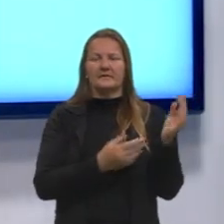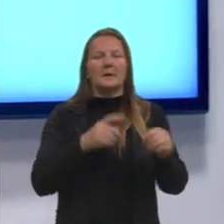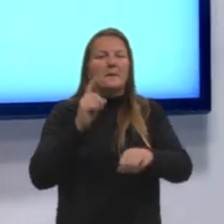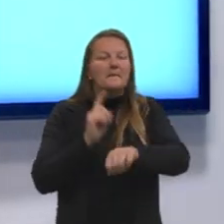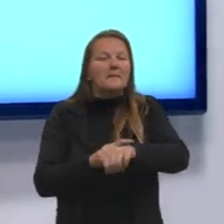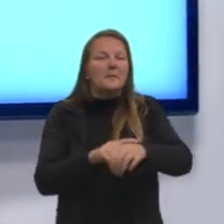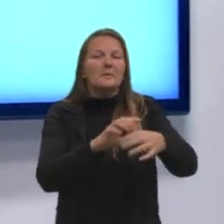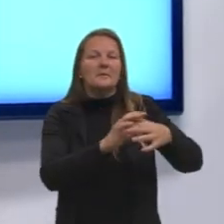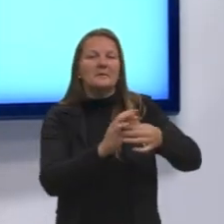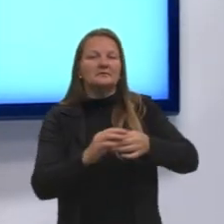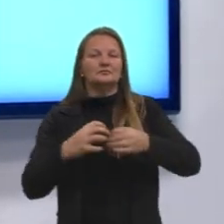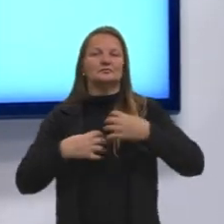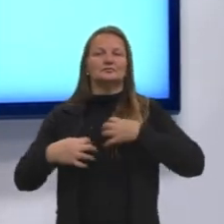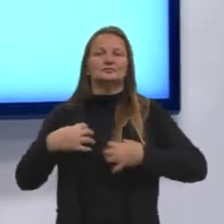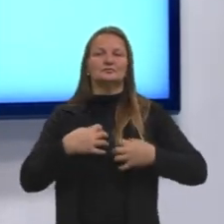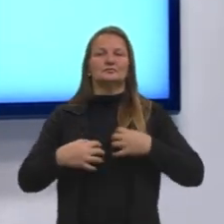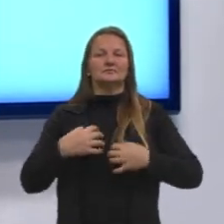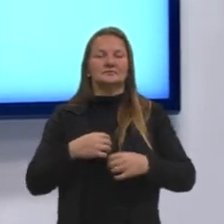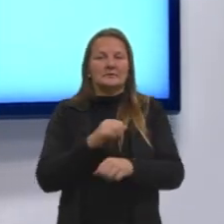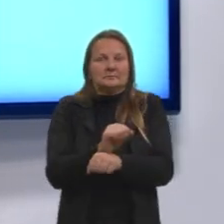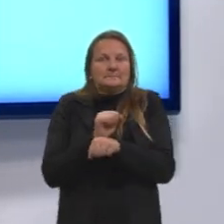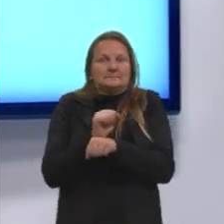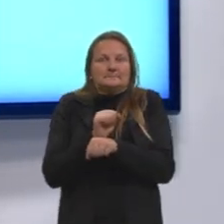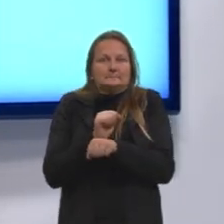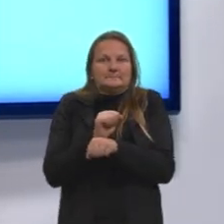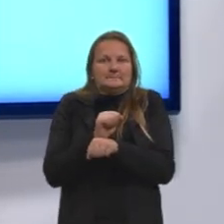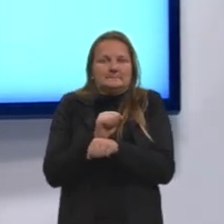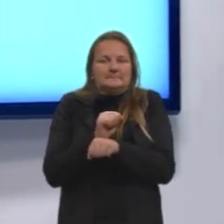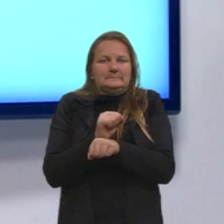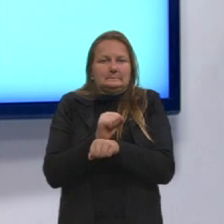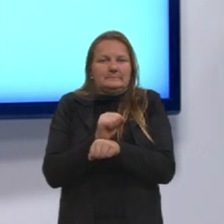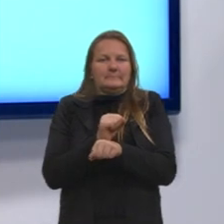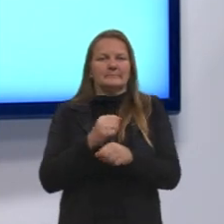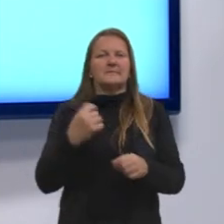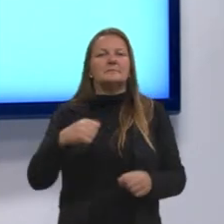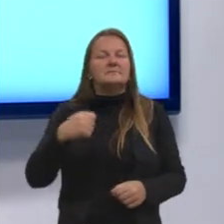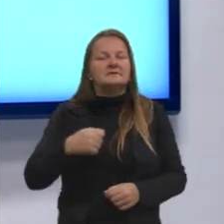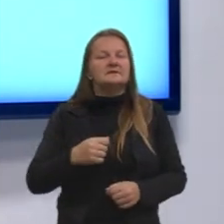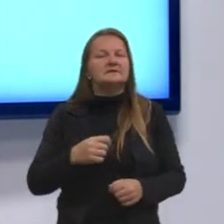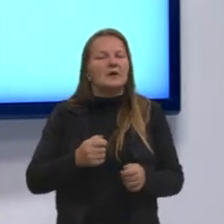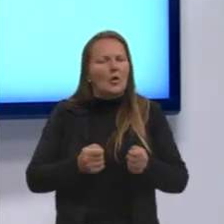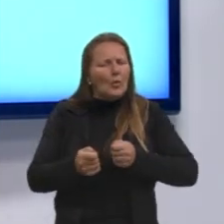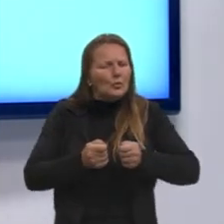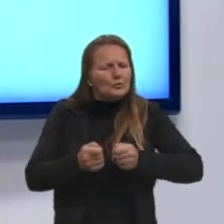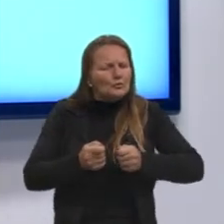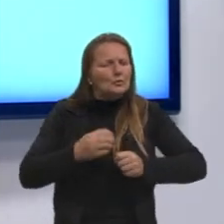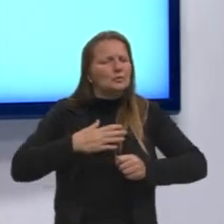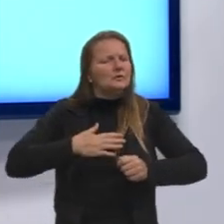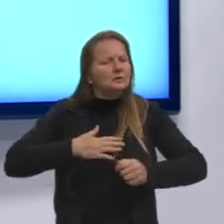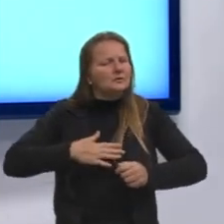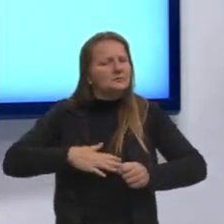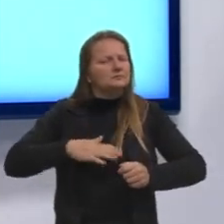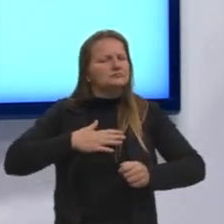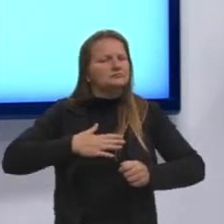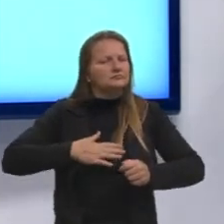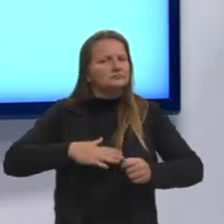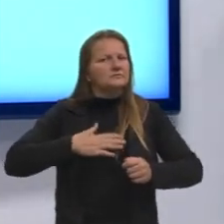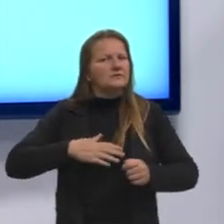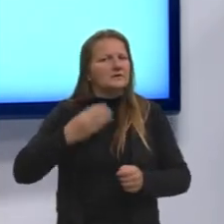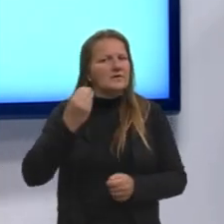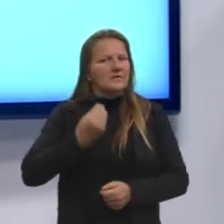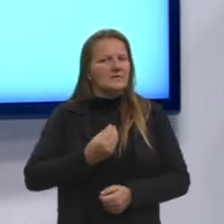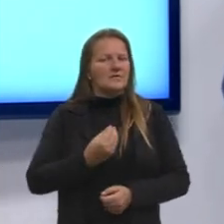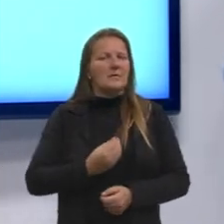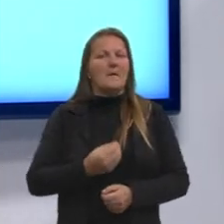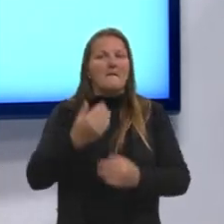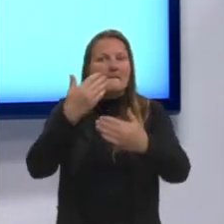de ansiedade nos parem né cria uma barreira e a gente precisa vivenciar essas experiências né provas